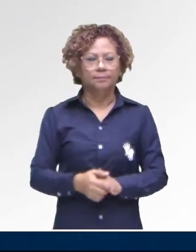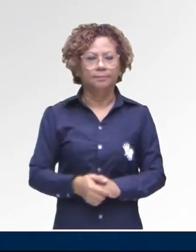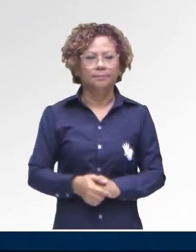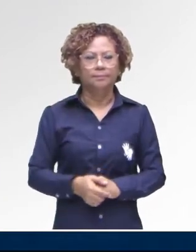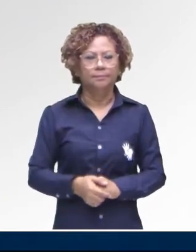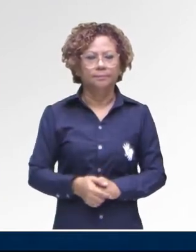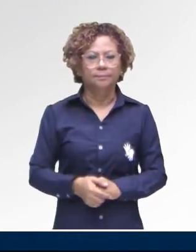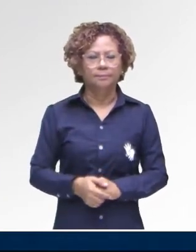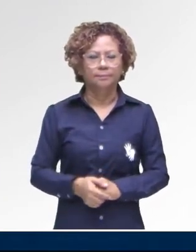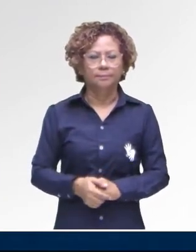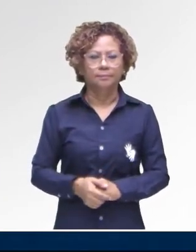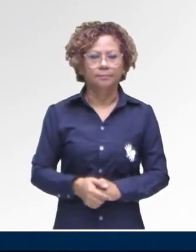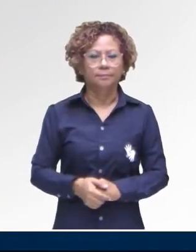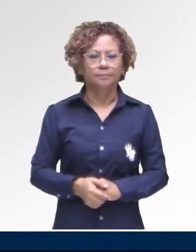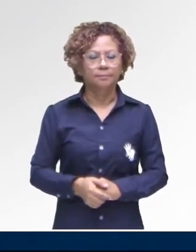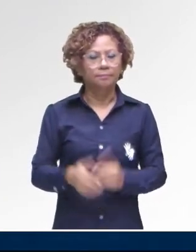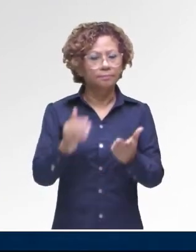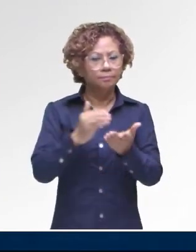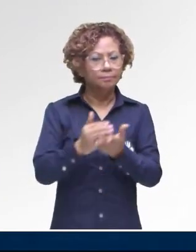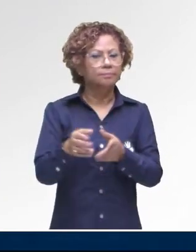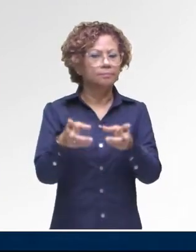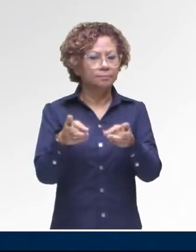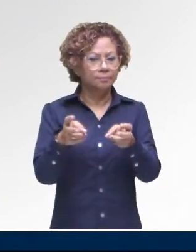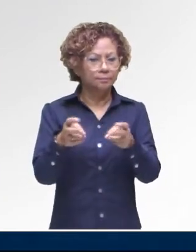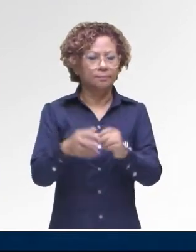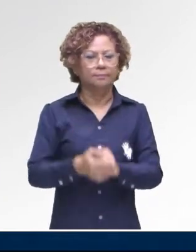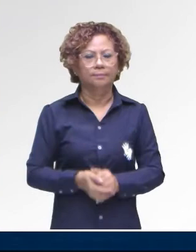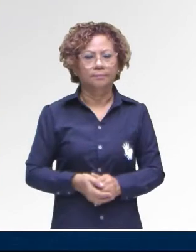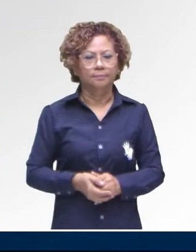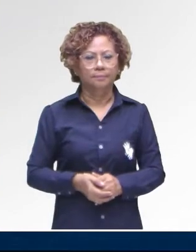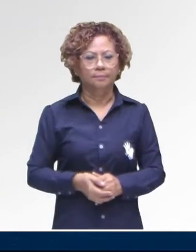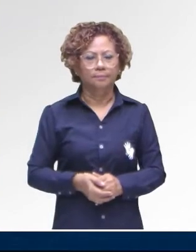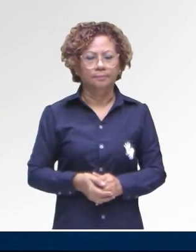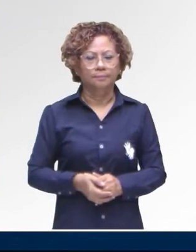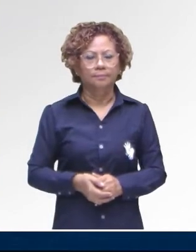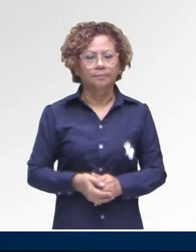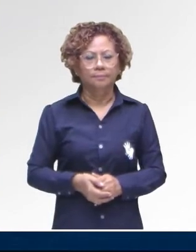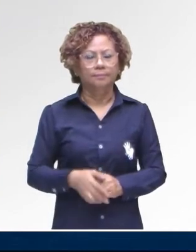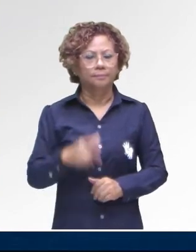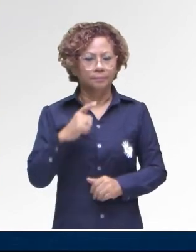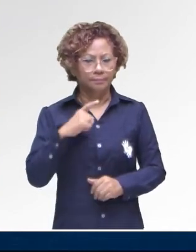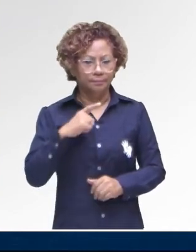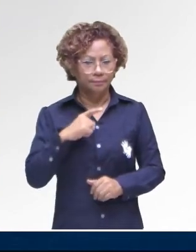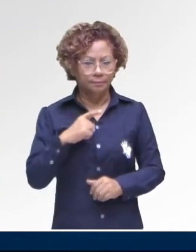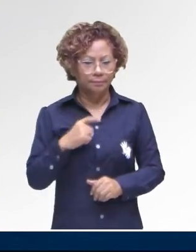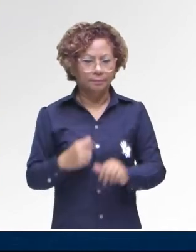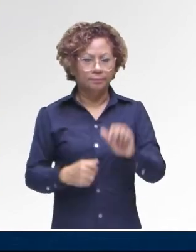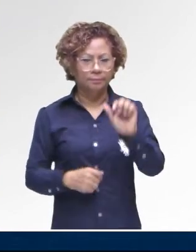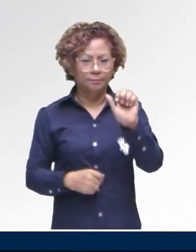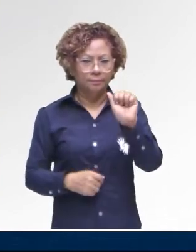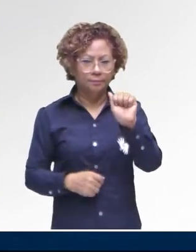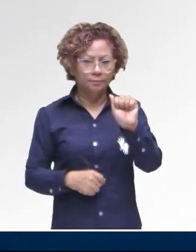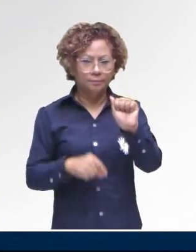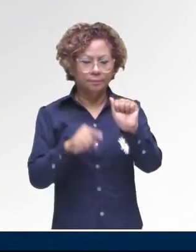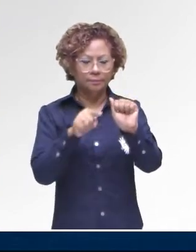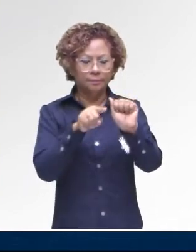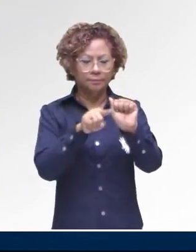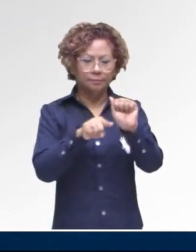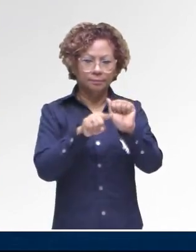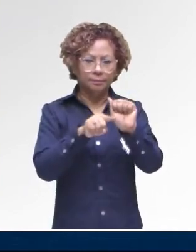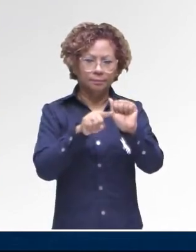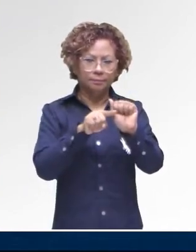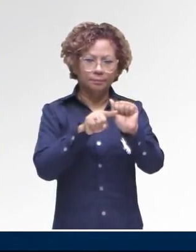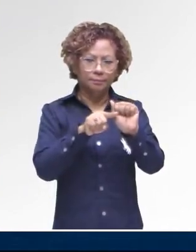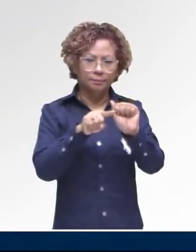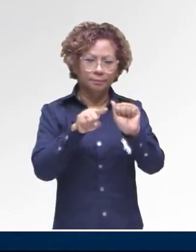aqui comigo. Vamos começar então no A. Temos um ponto B. Teremos início no A,